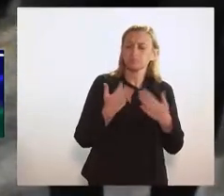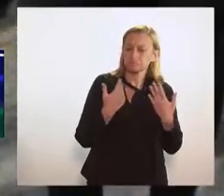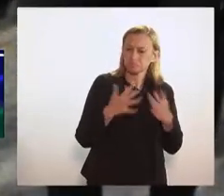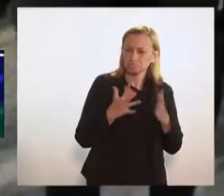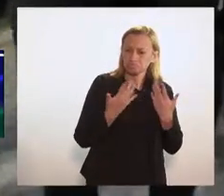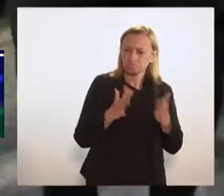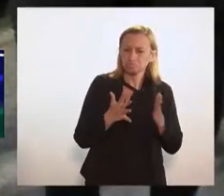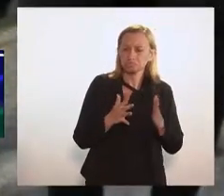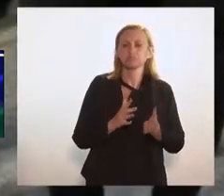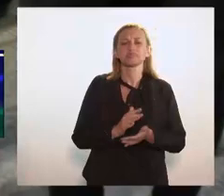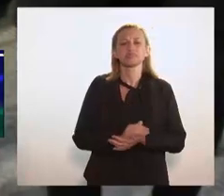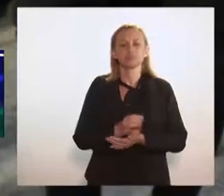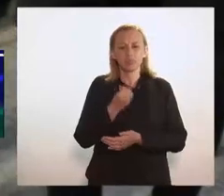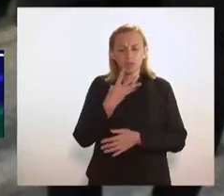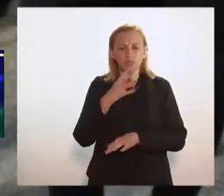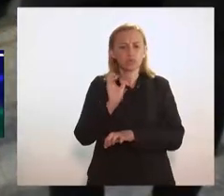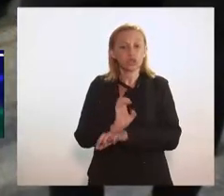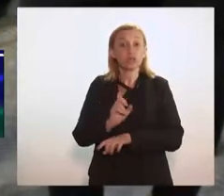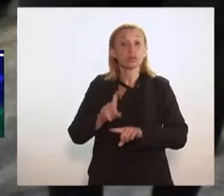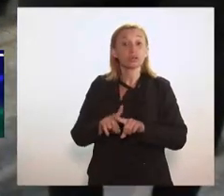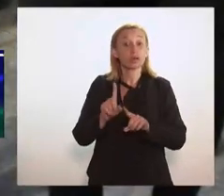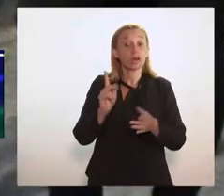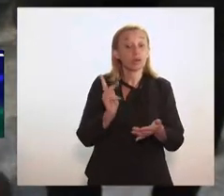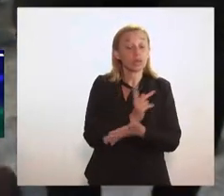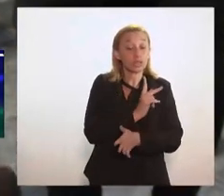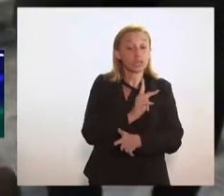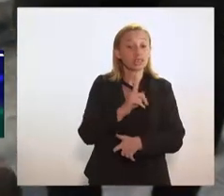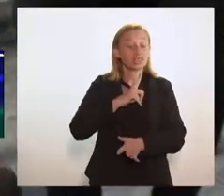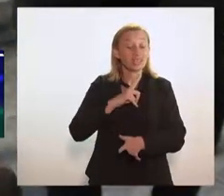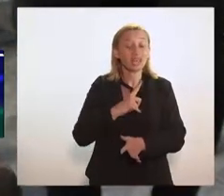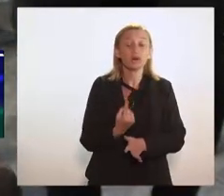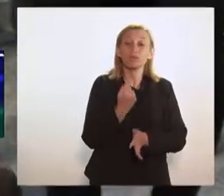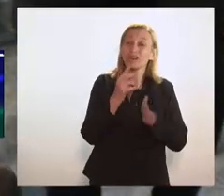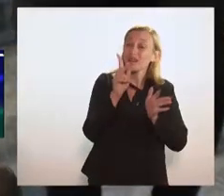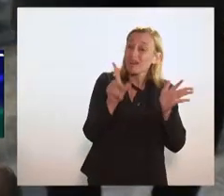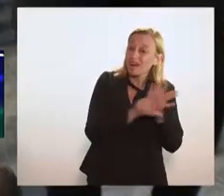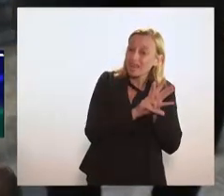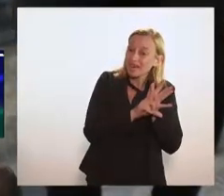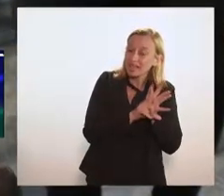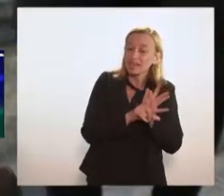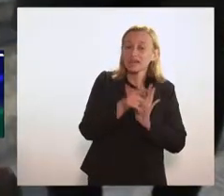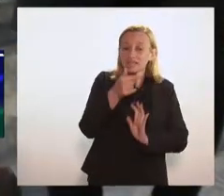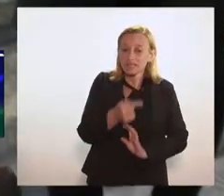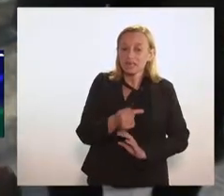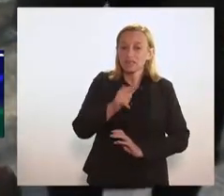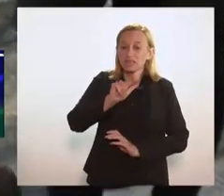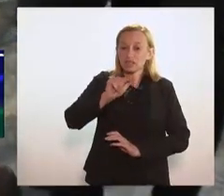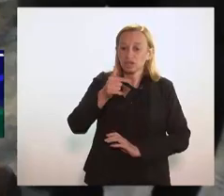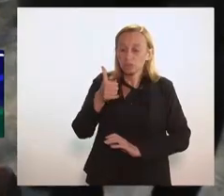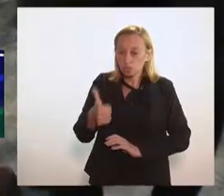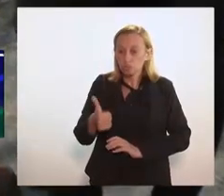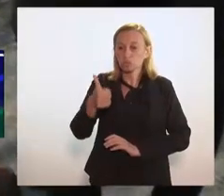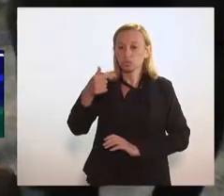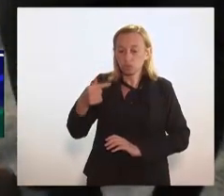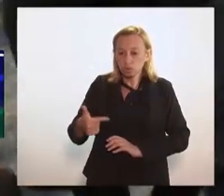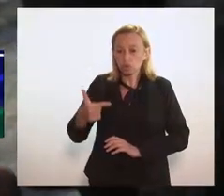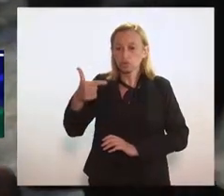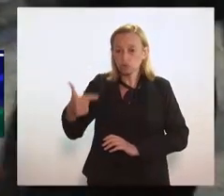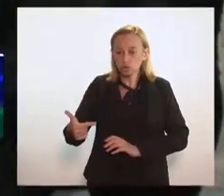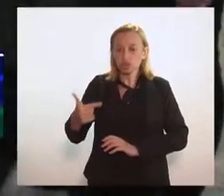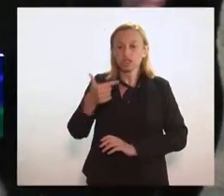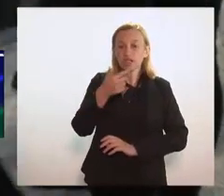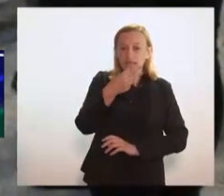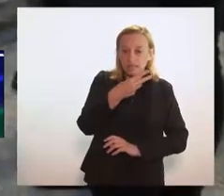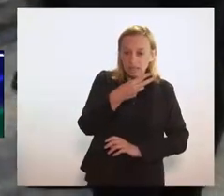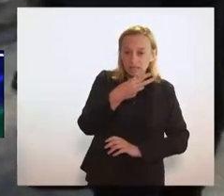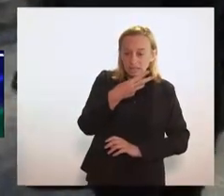e fundamental para o Estado. Ocorre que há uma lei em vigor, a Lei 7122, de 3 de dezembro de